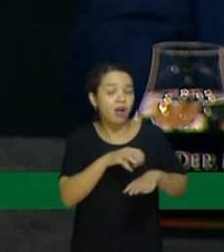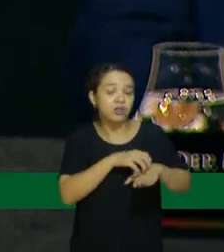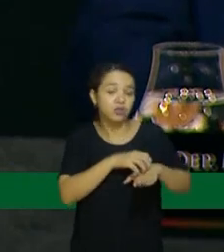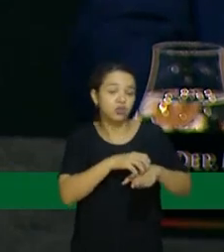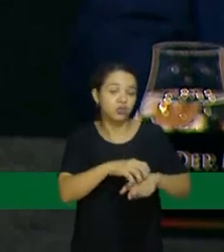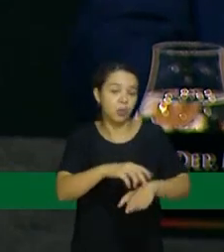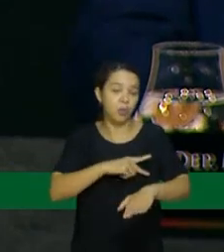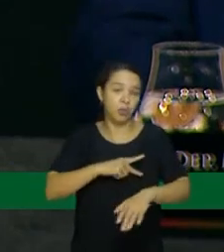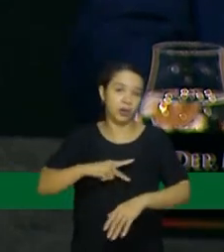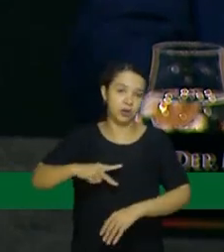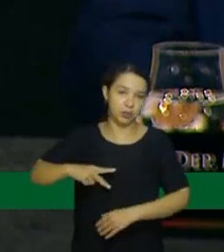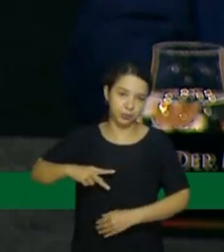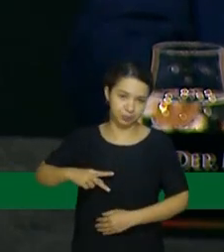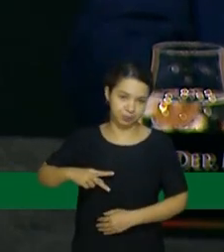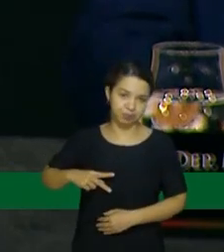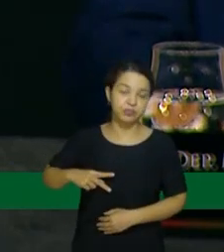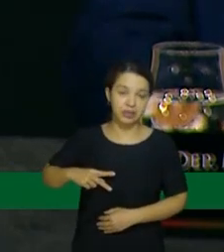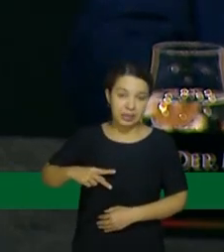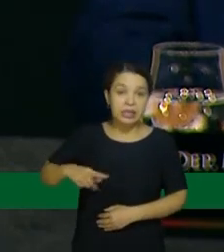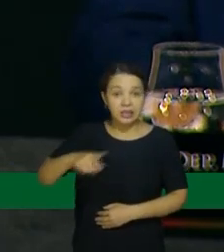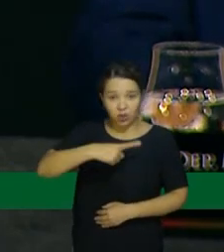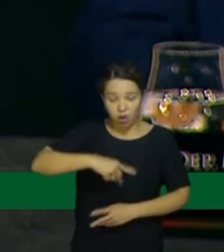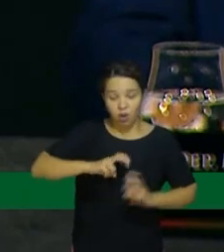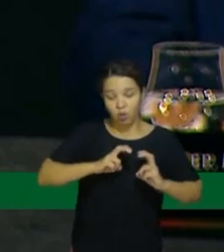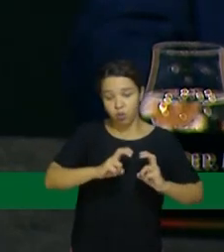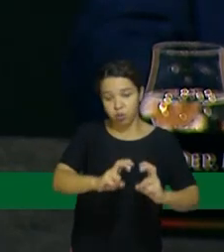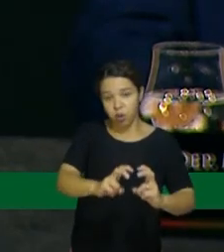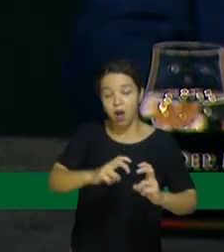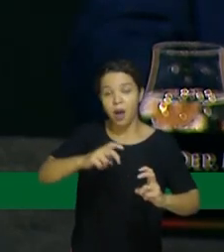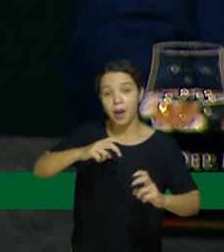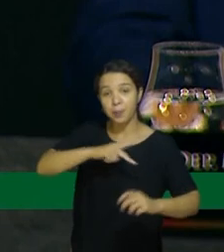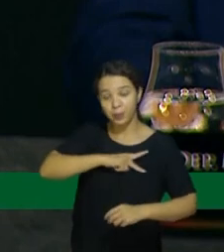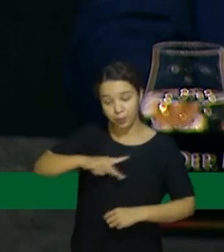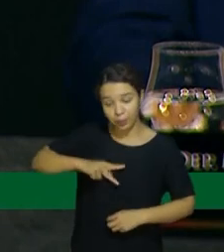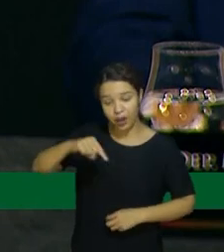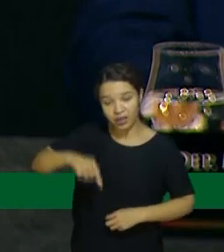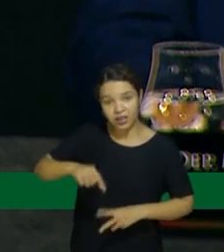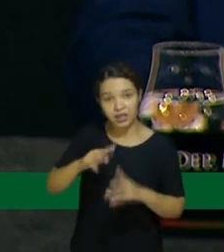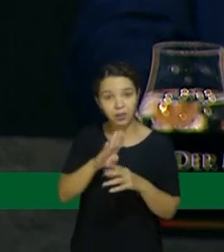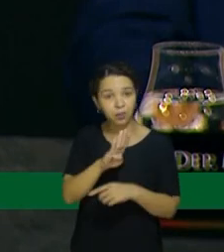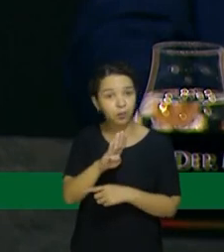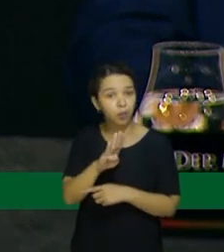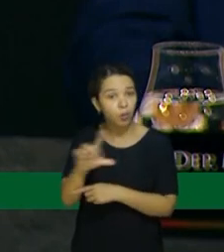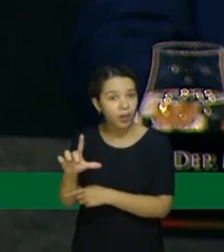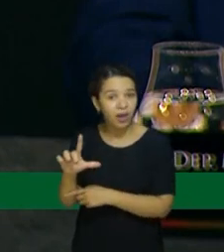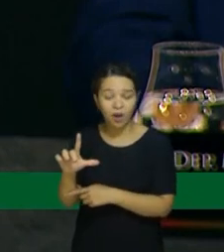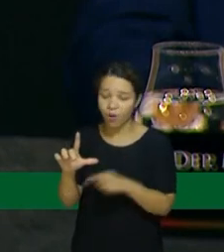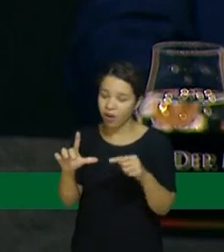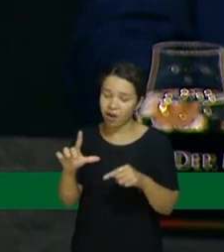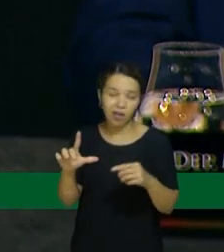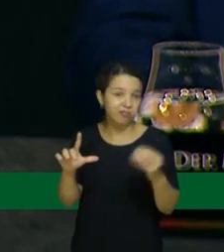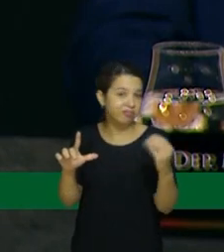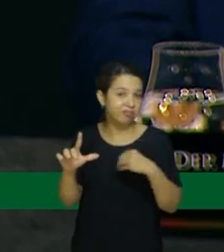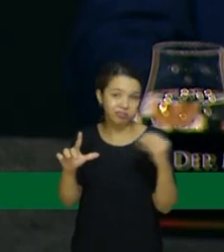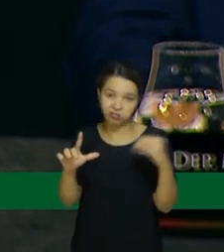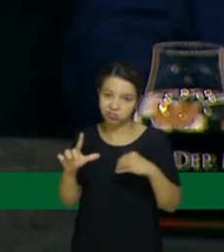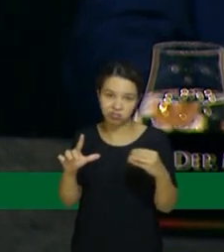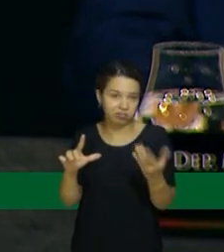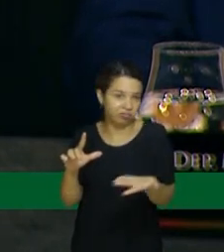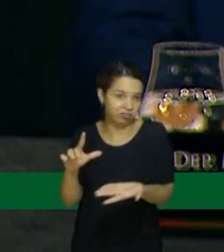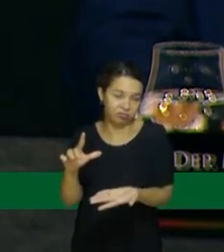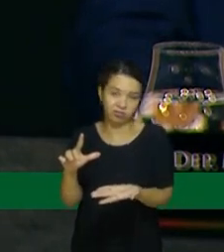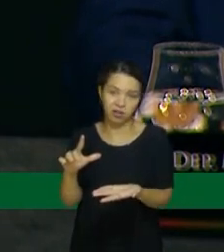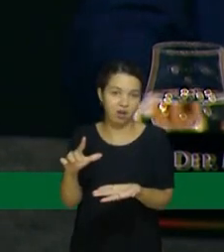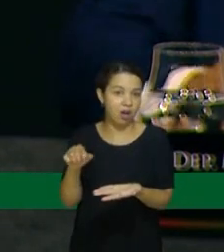Deputado o transporte público aqui em Blumenau ele está muito vaso ele é deliciado